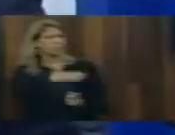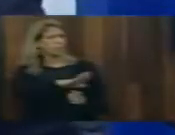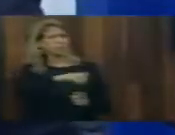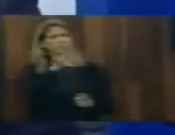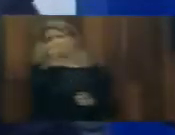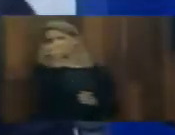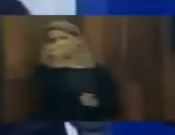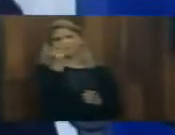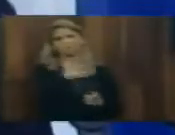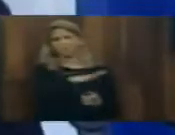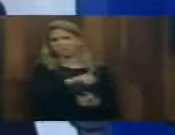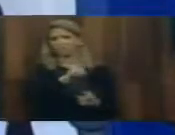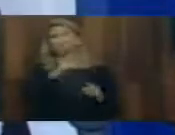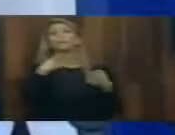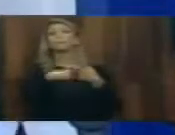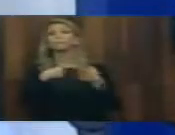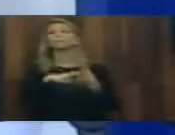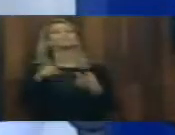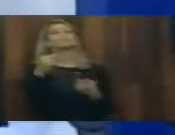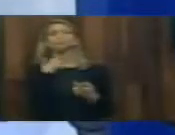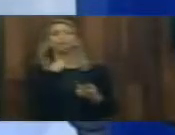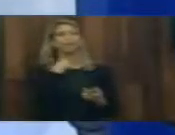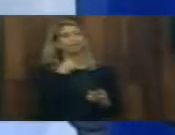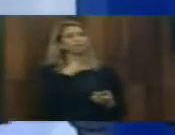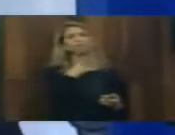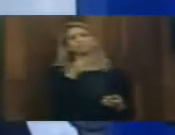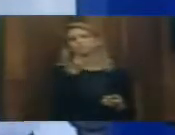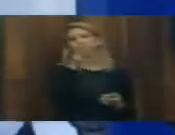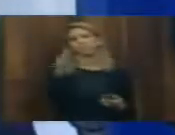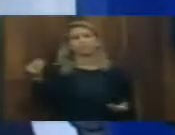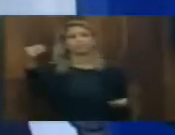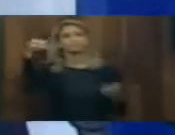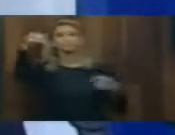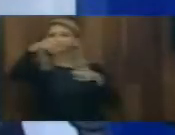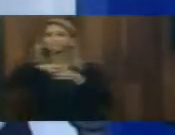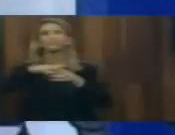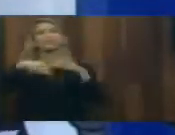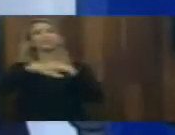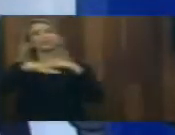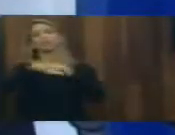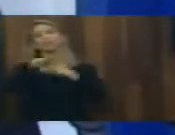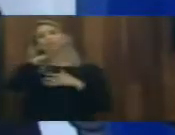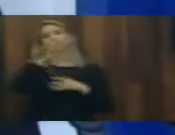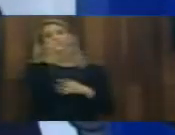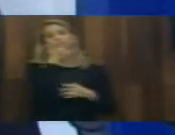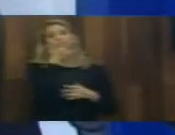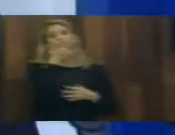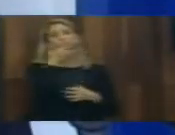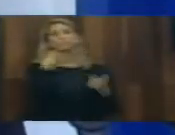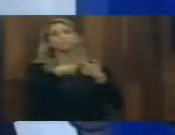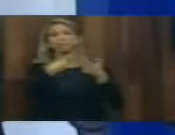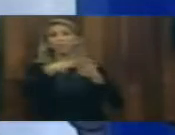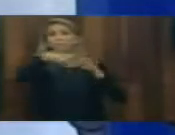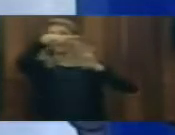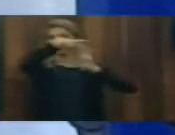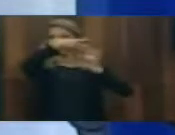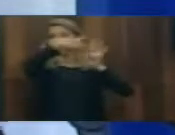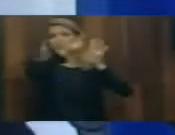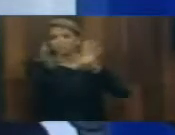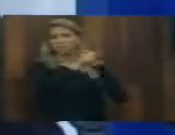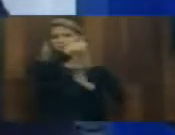Que ela não faça parte das nossas pautas, porque o projeto 177, que